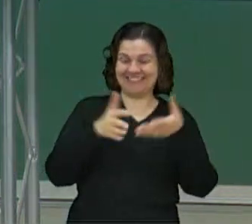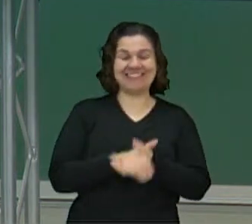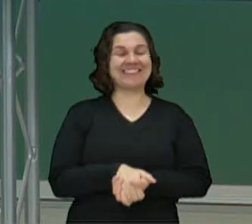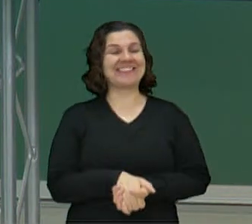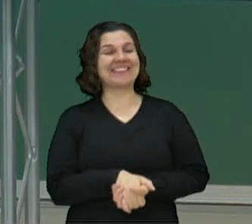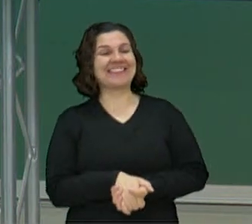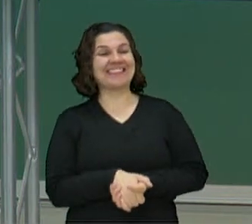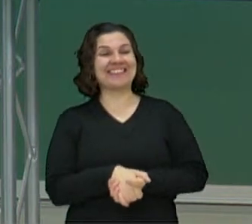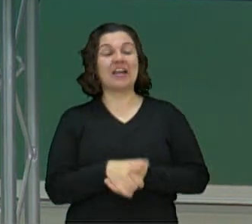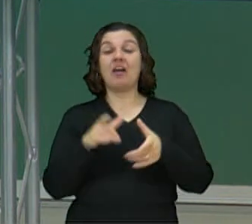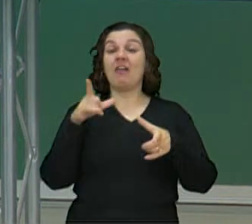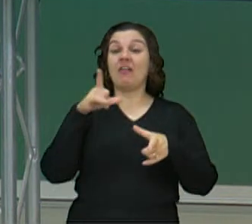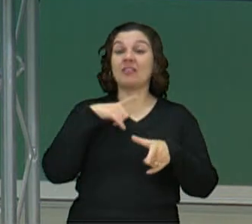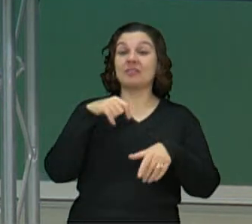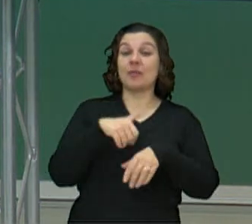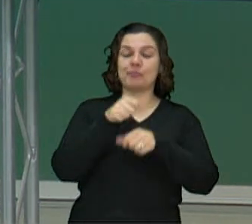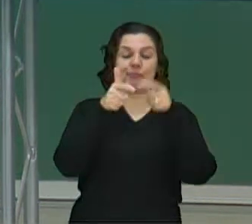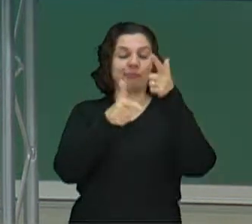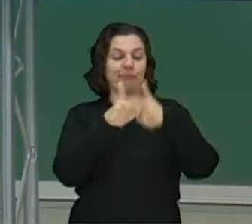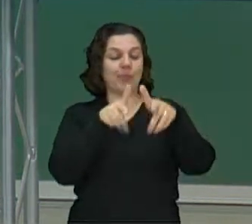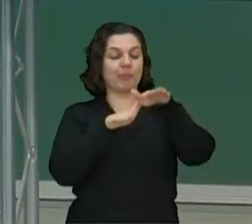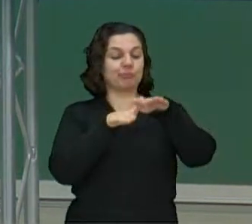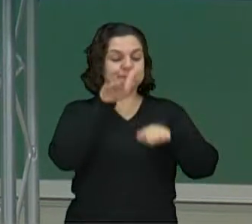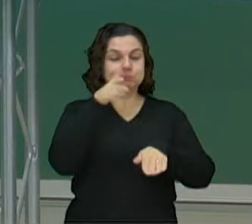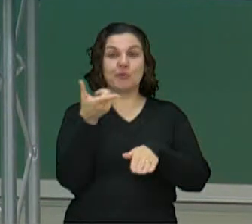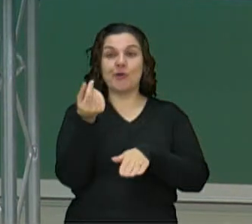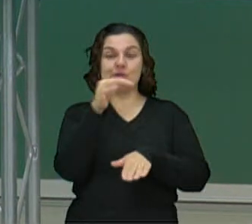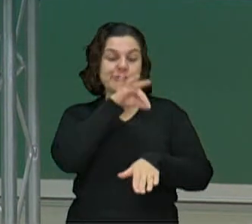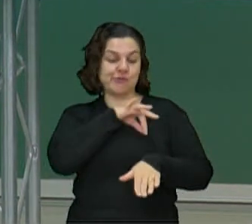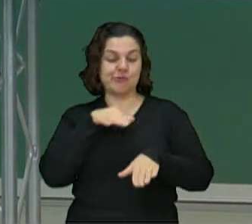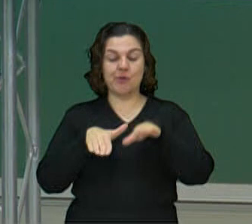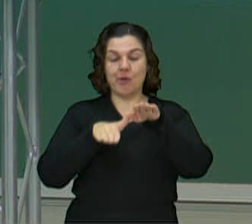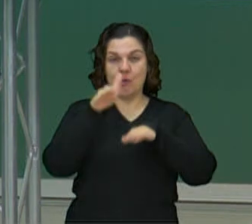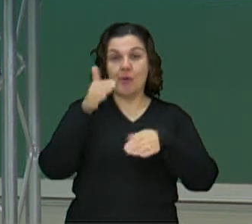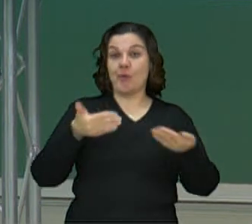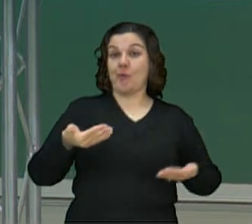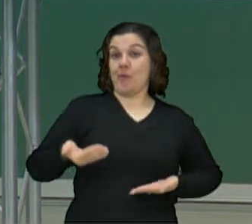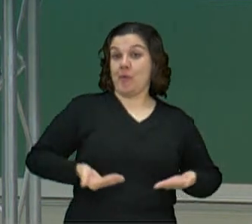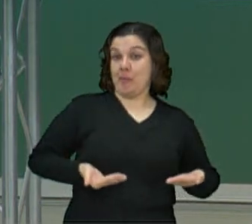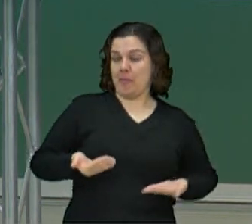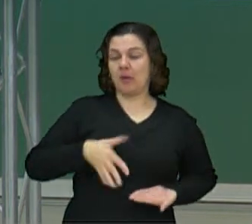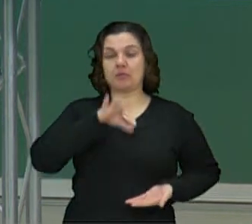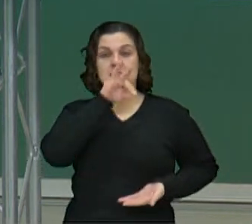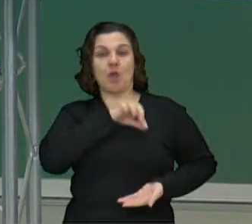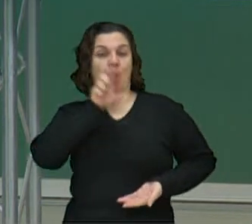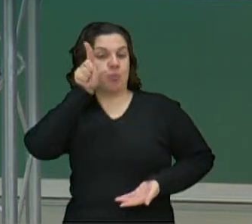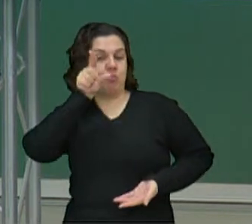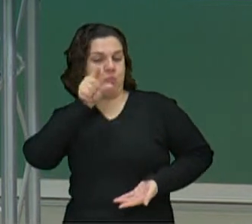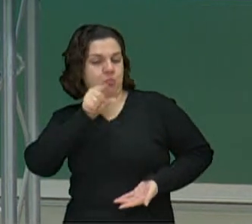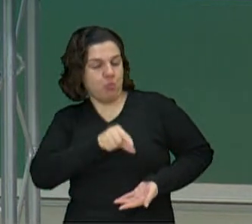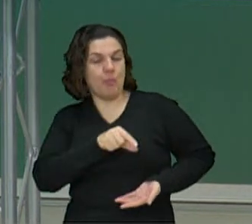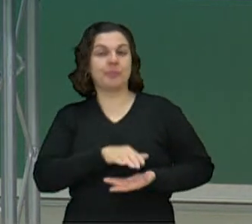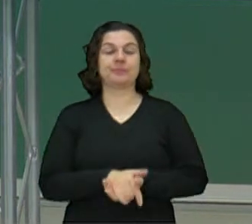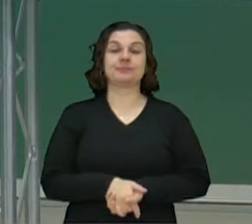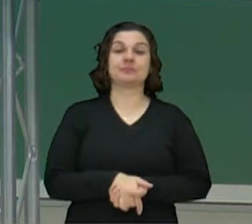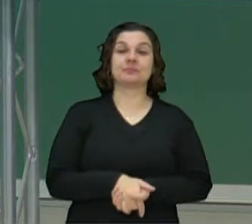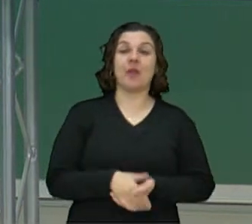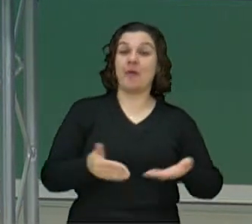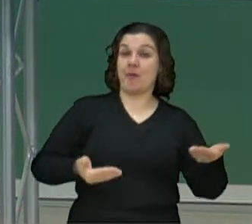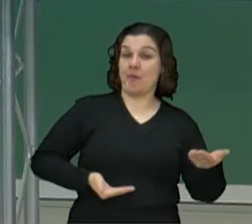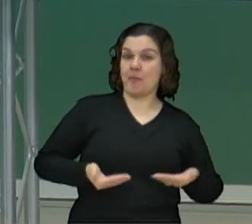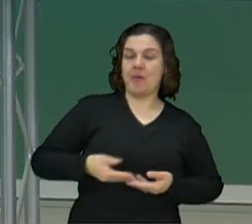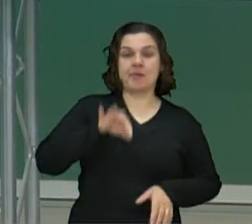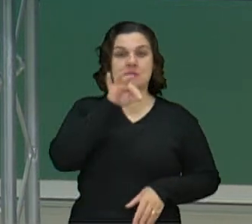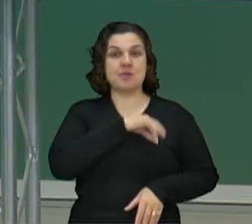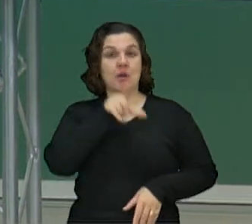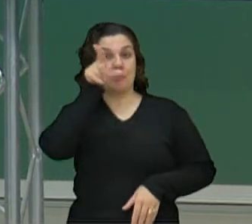euforia, haver má distribuição de renda, trabalhadores ganhando cada vez menos. Trabalhadores ganhando